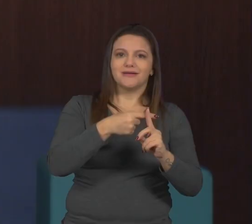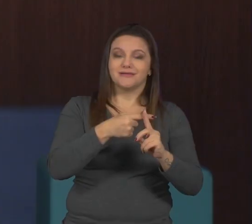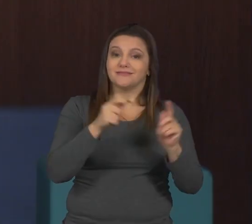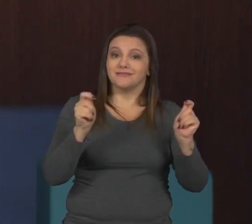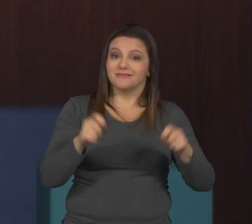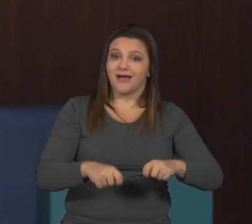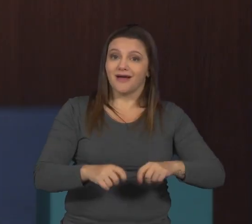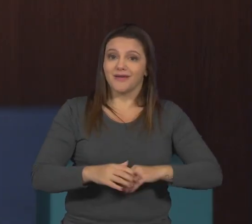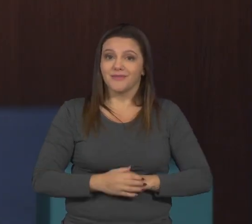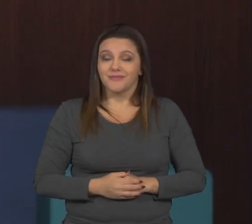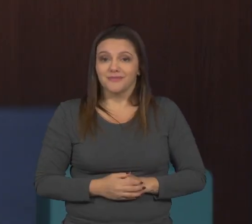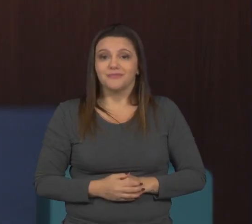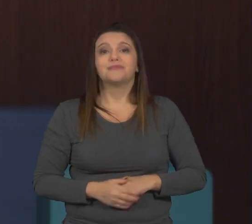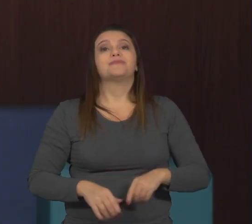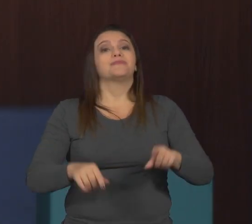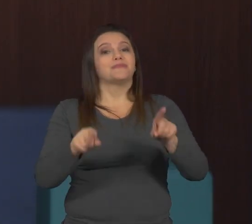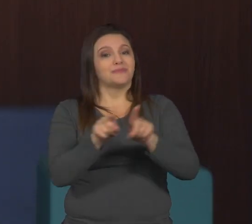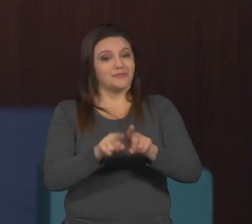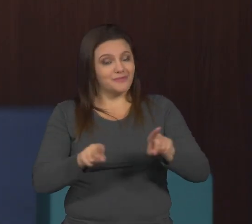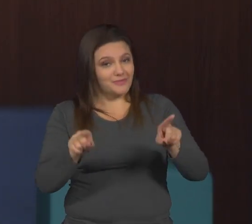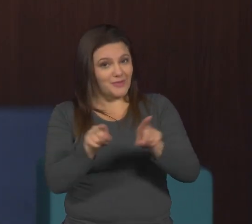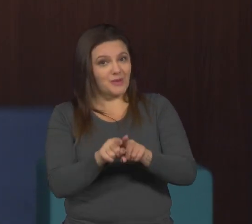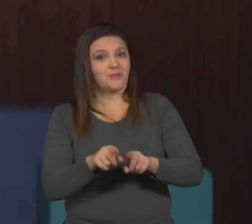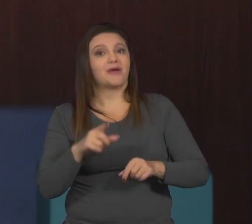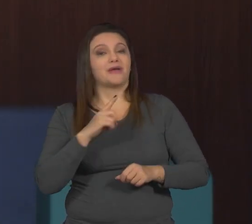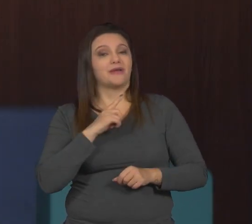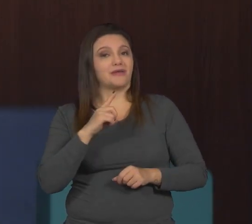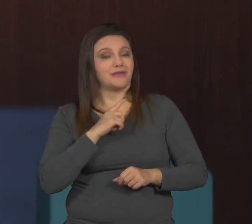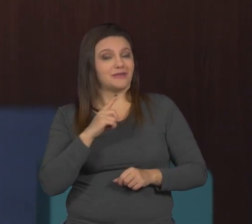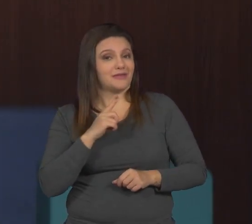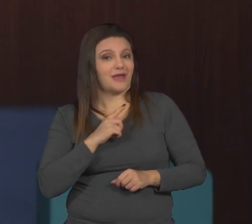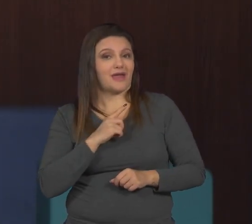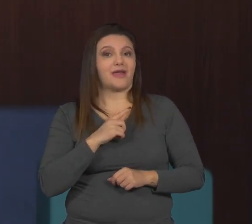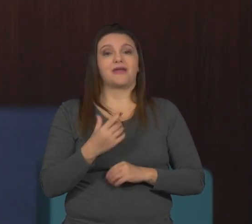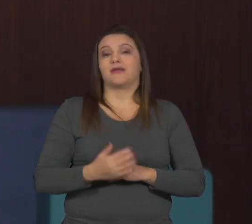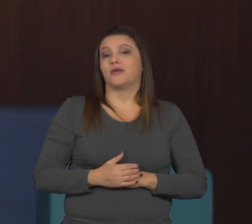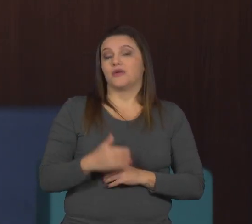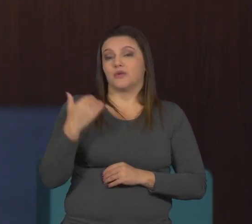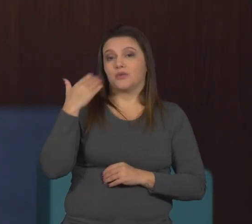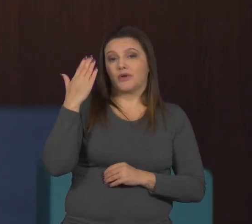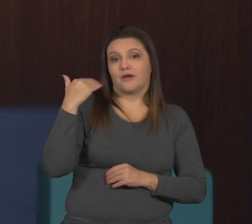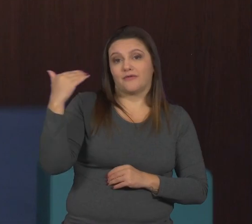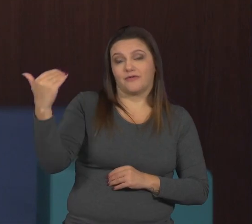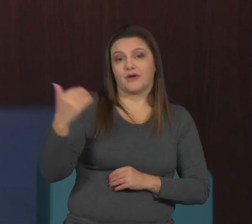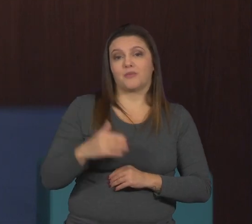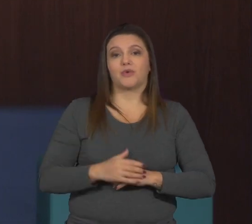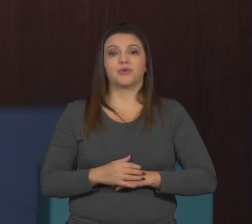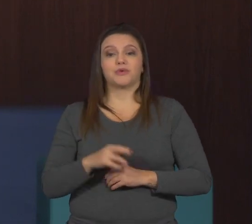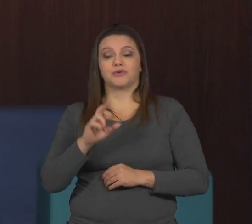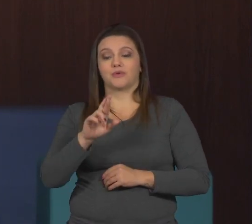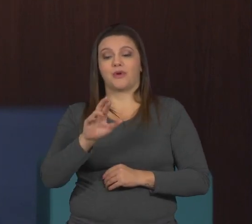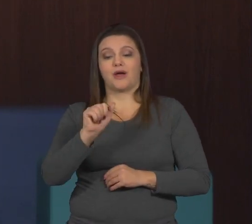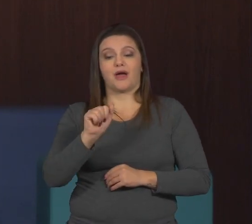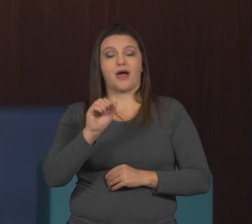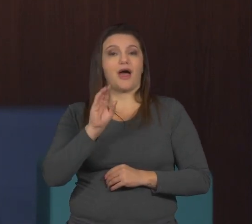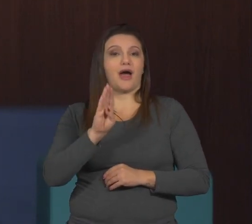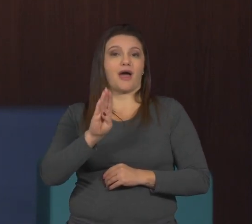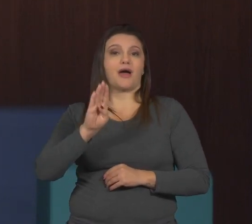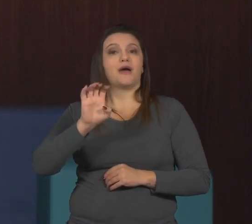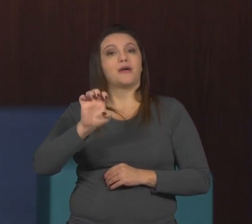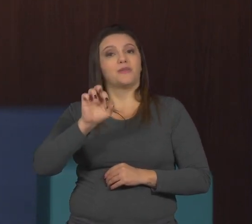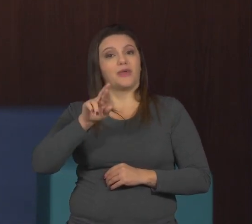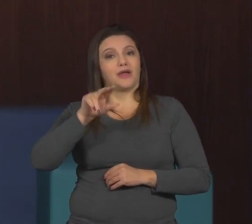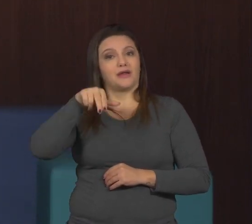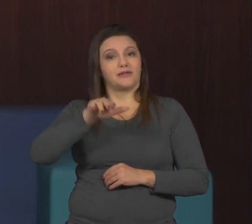tem um que chama Hibernate, né, que é muito famoso, por exemplo, provavelmente vocês já usaram ou já